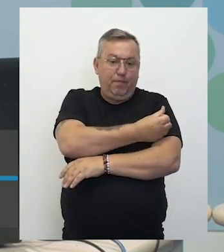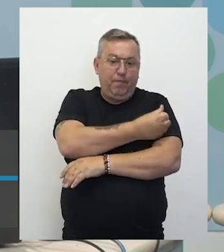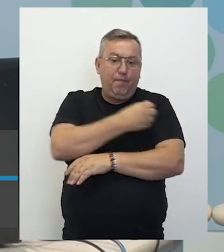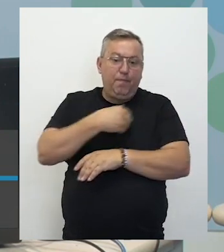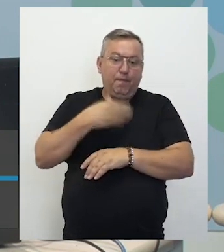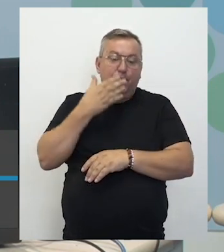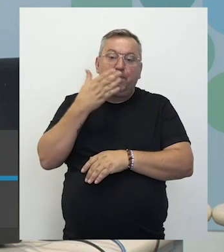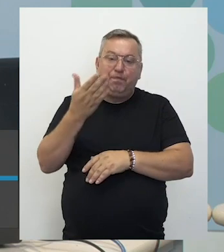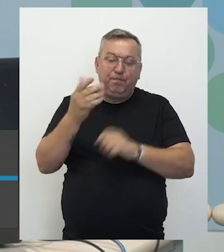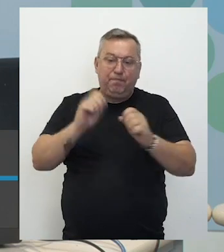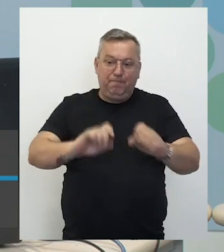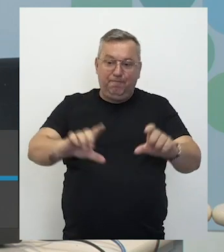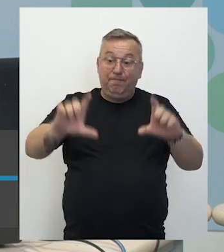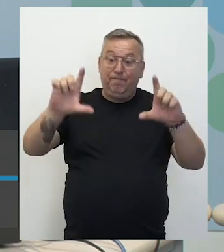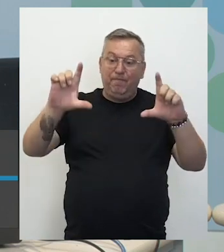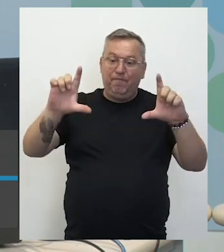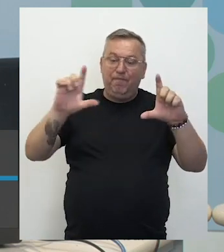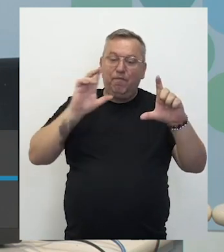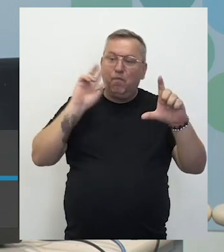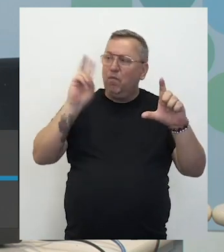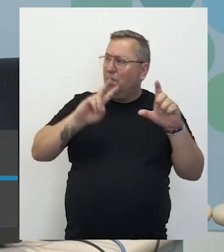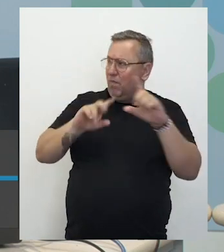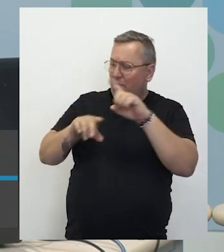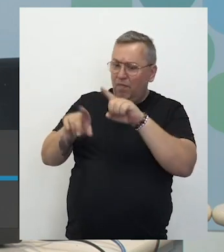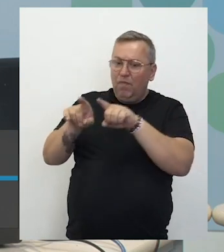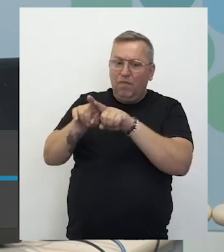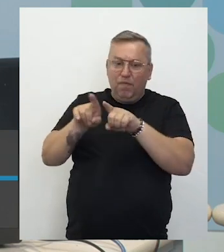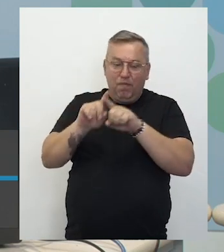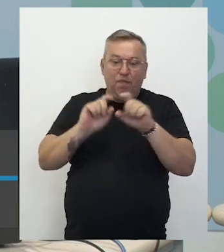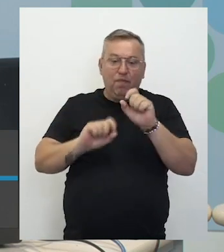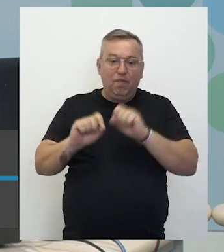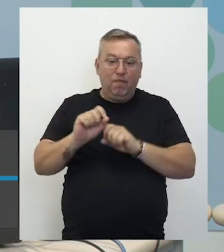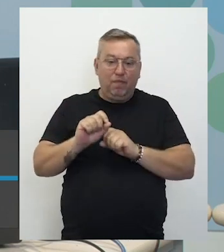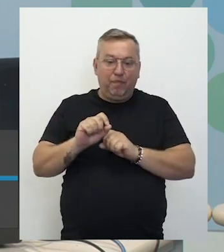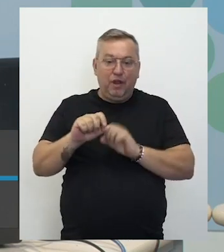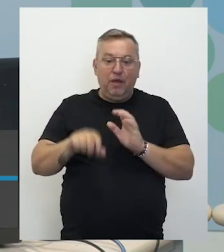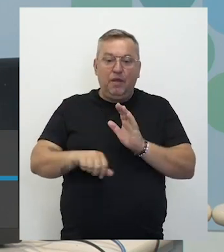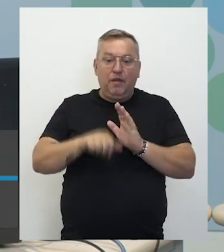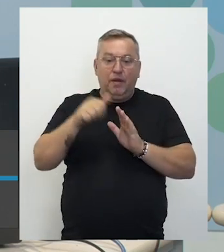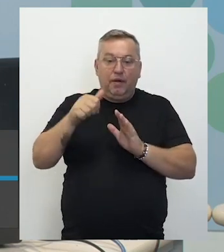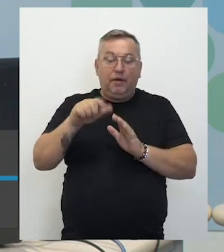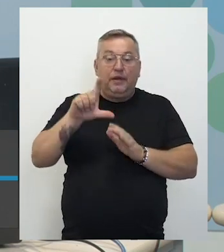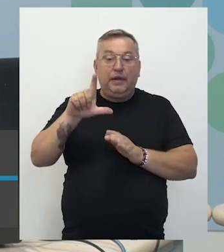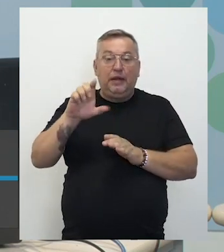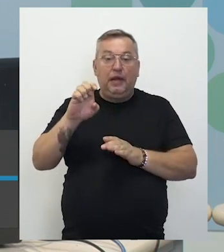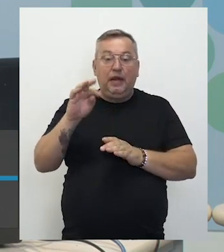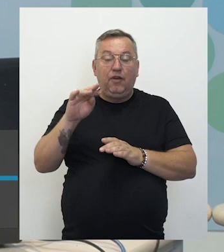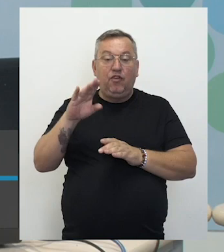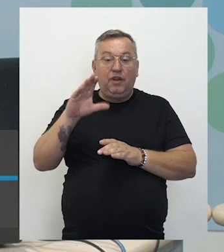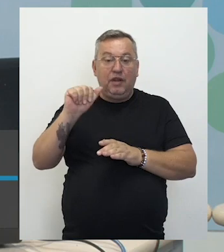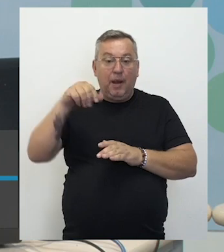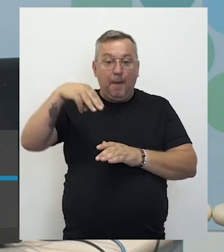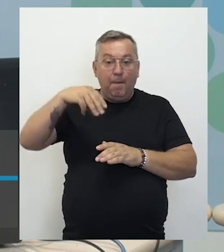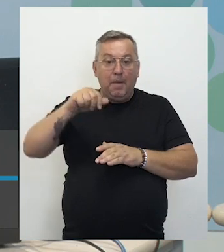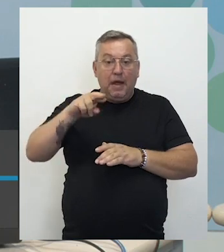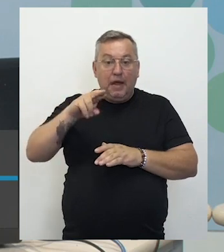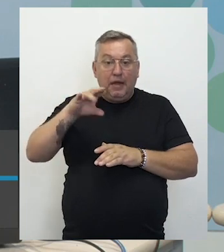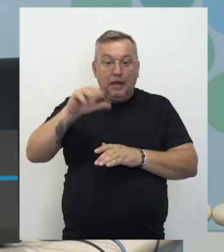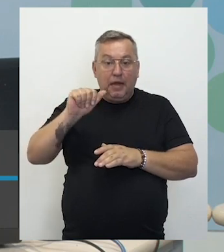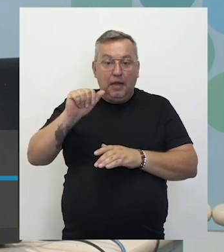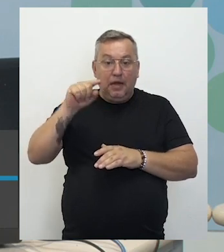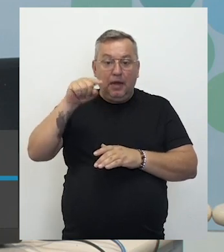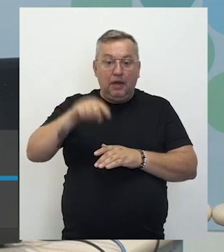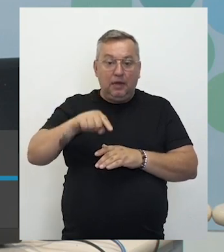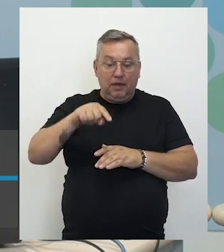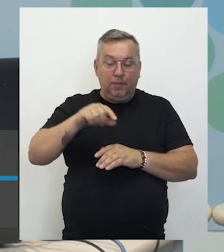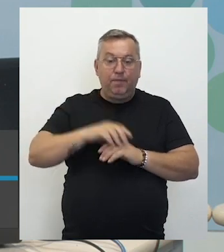para colocar aí para que vocês também possam ver essas atividades. A primeira atividade é da Letícia Maria, aqui no